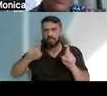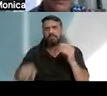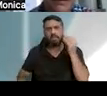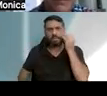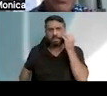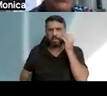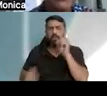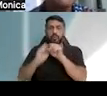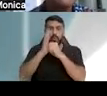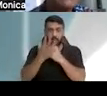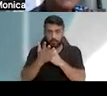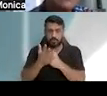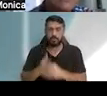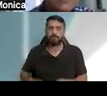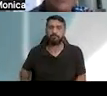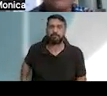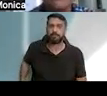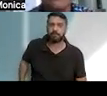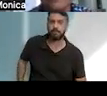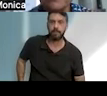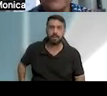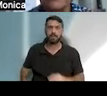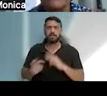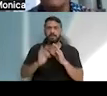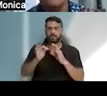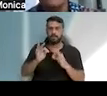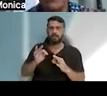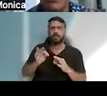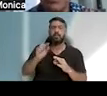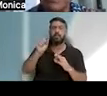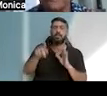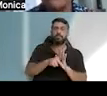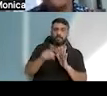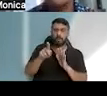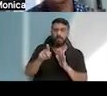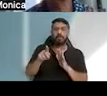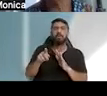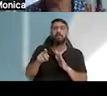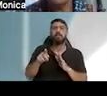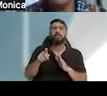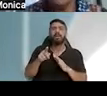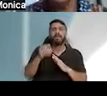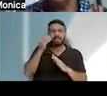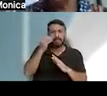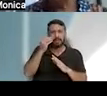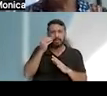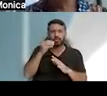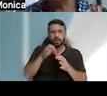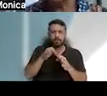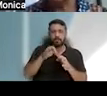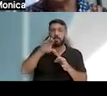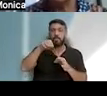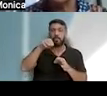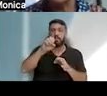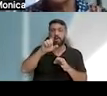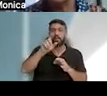COVID por uma técnica que se chama RT-Lab, é um teste molecular. A gente calculou que ia